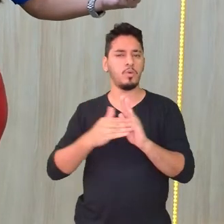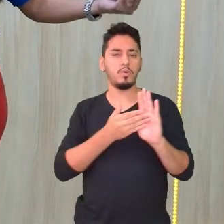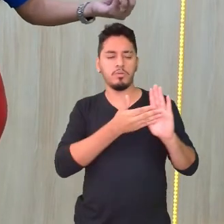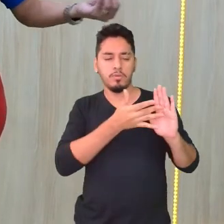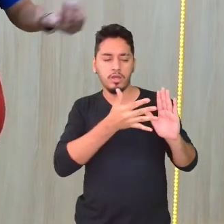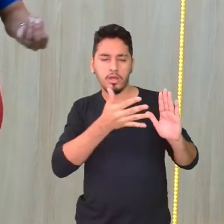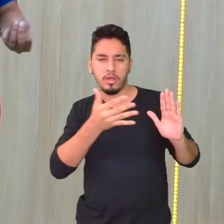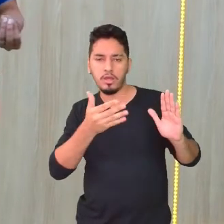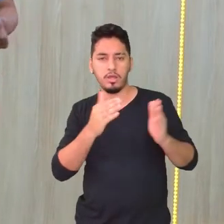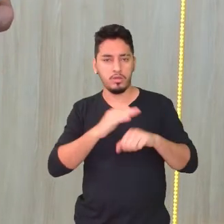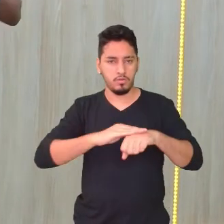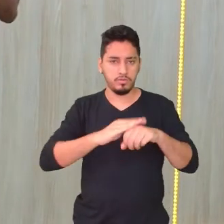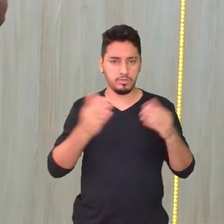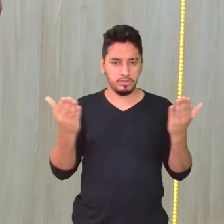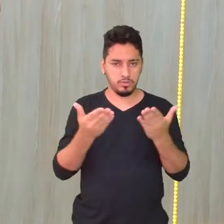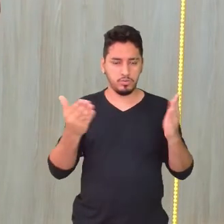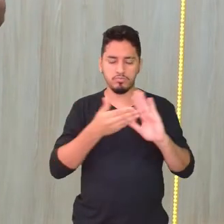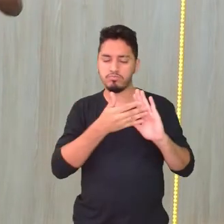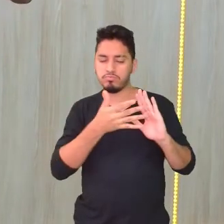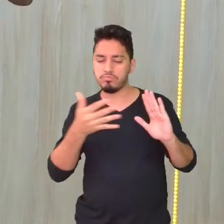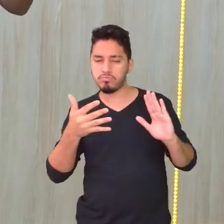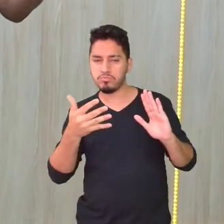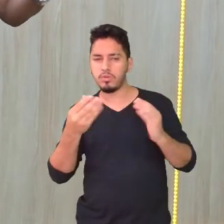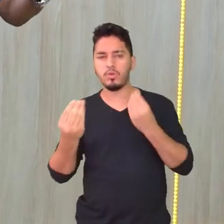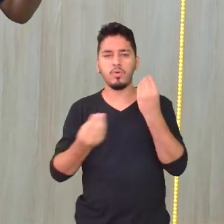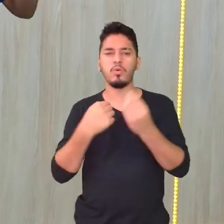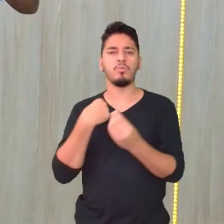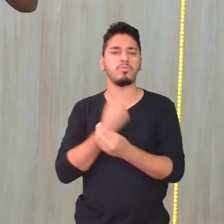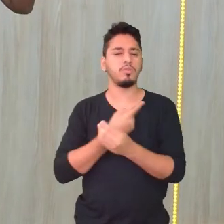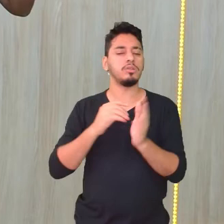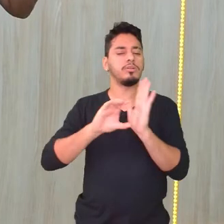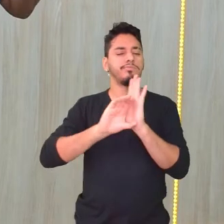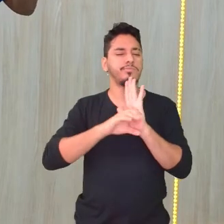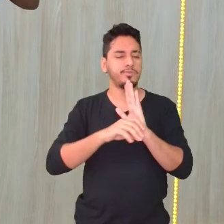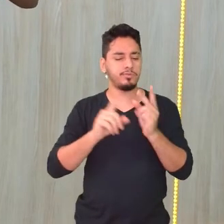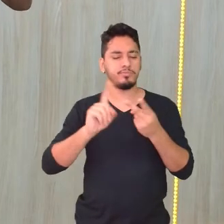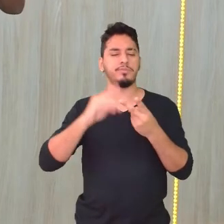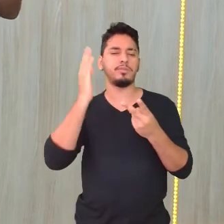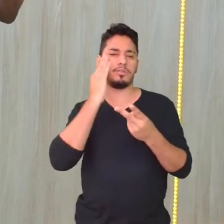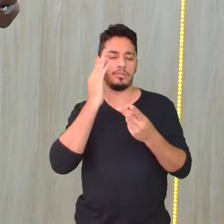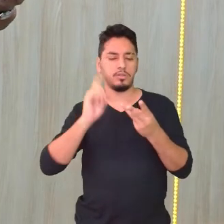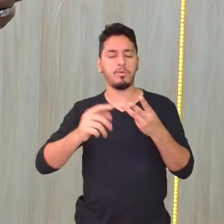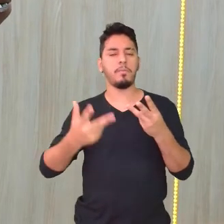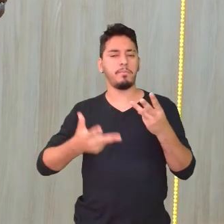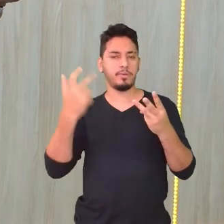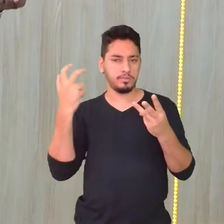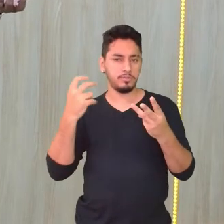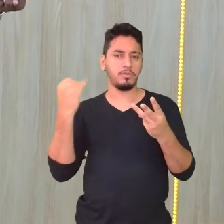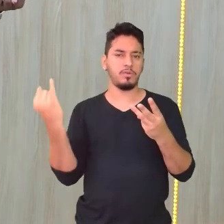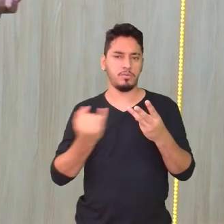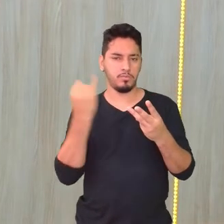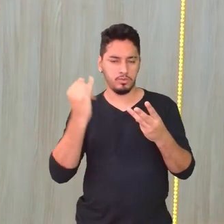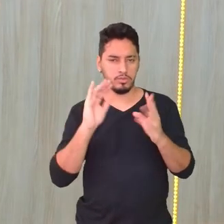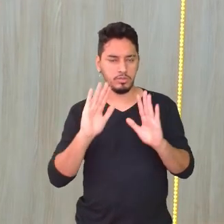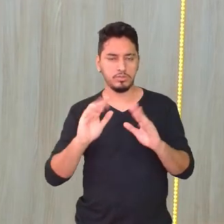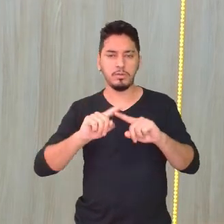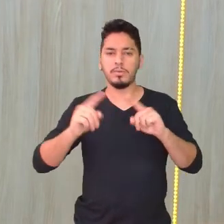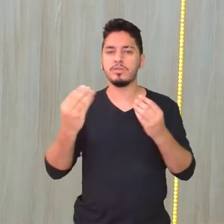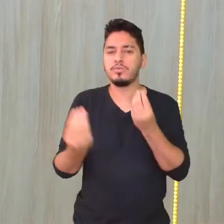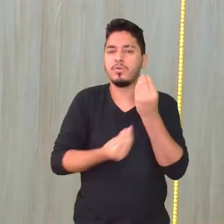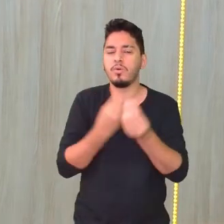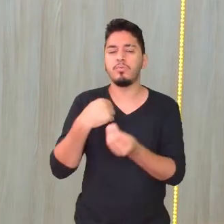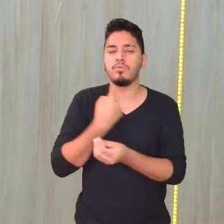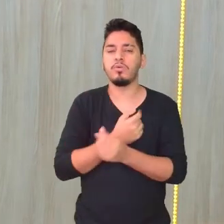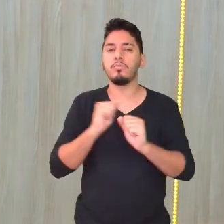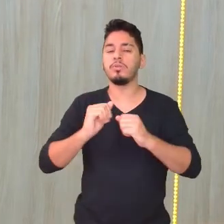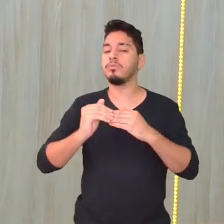nossa conversa de hoje, né? De que maneira a gente conceituou, a gente entendeu, a gente identificou importâncias, mas como que a gente